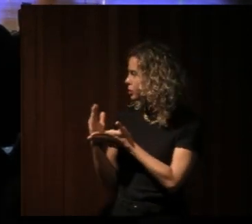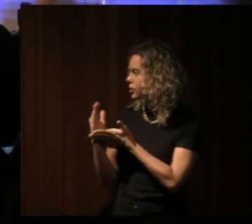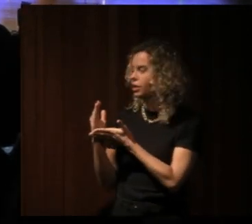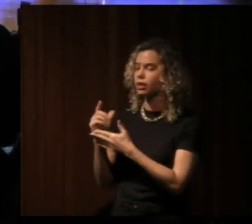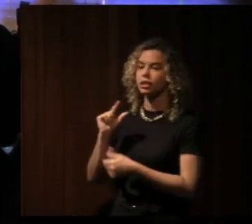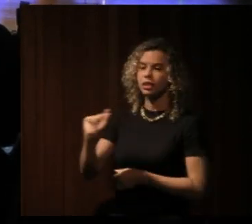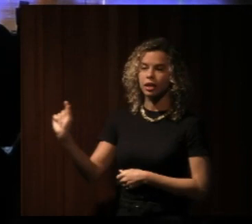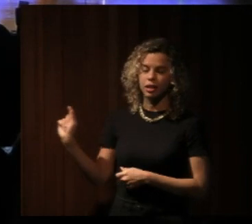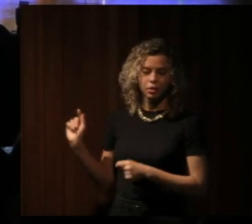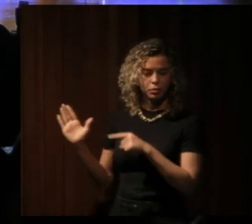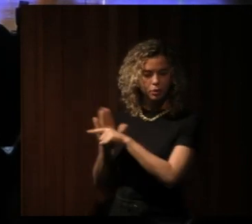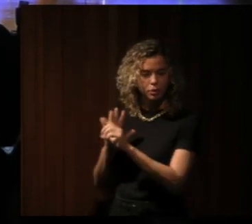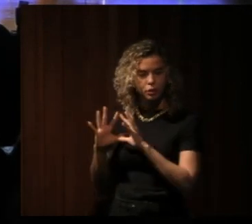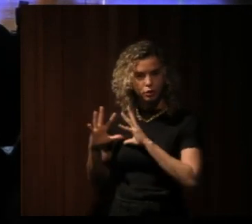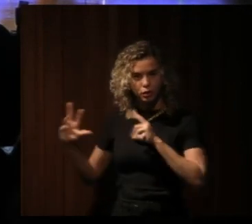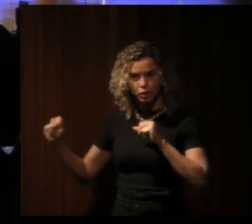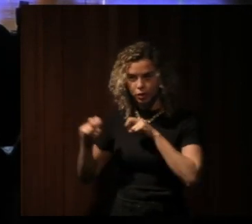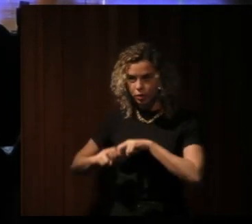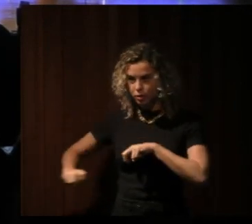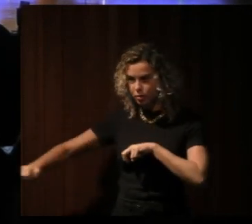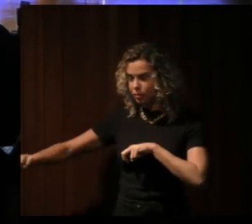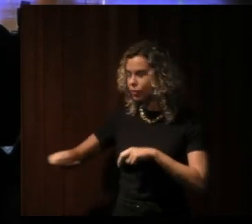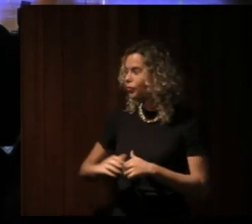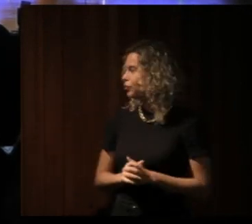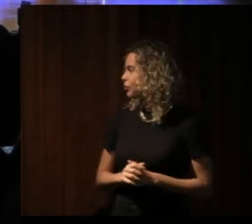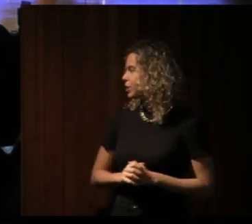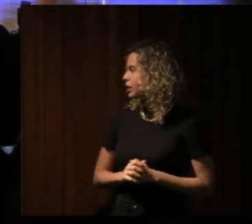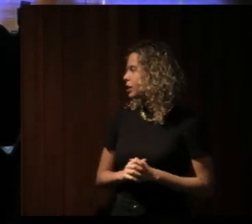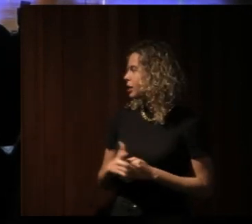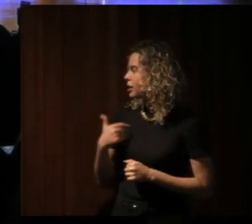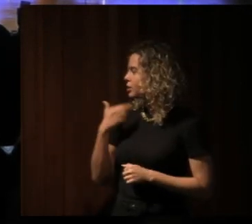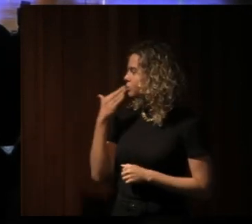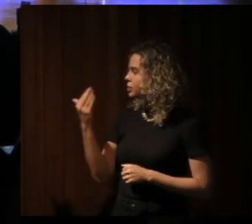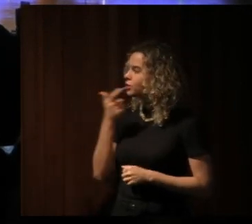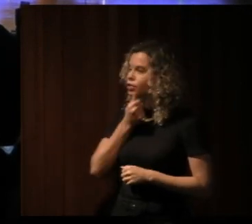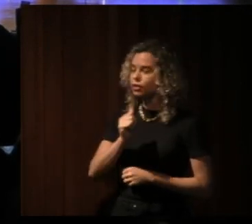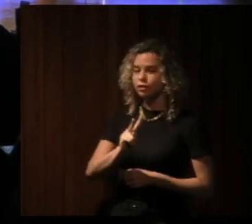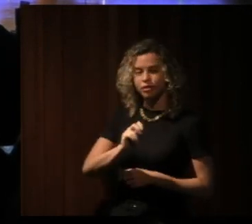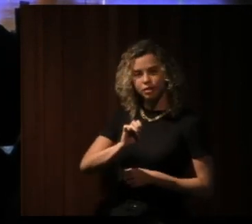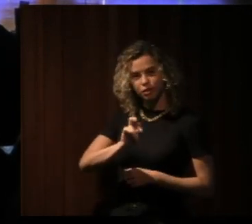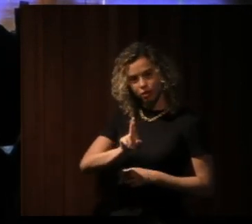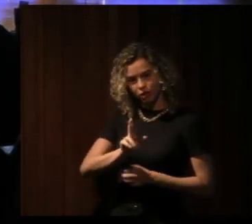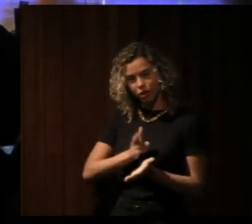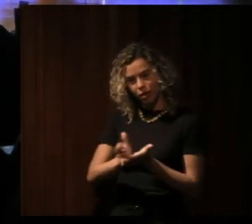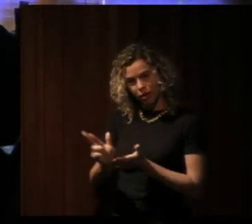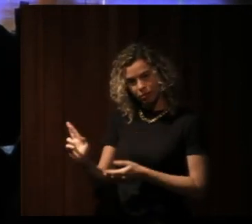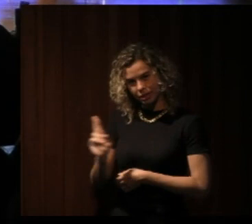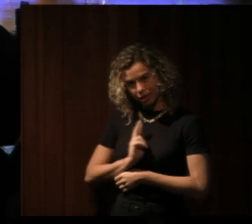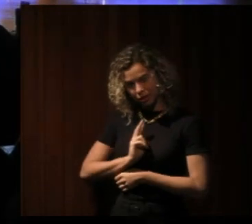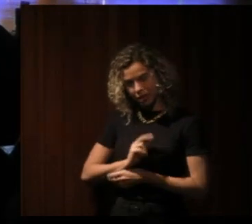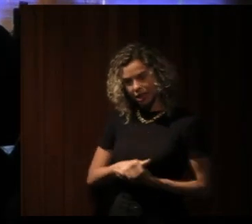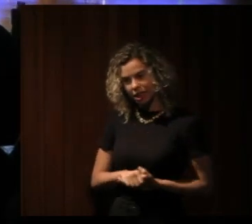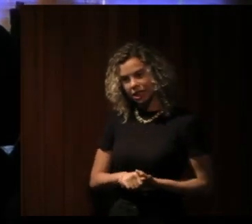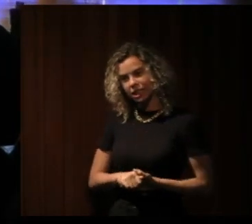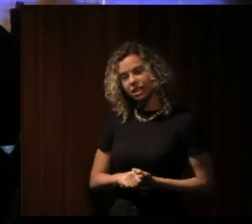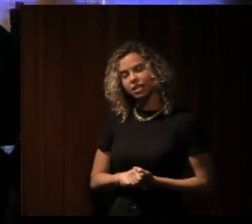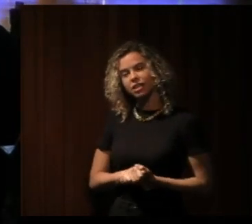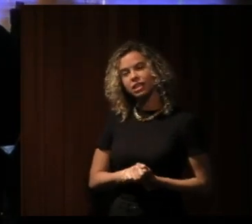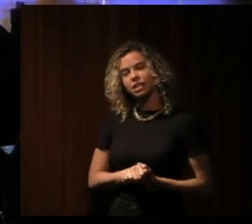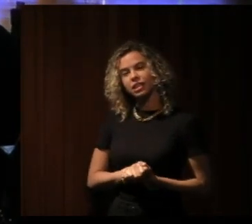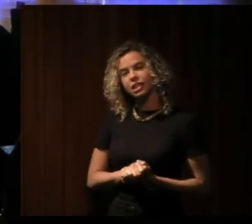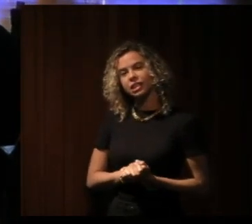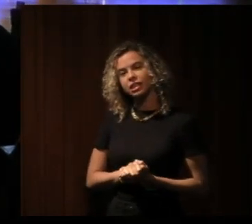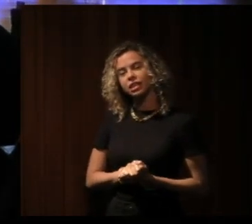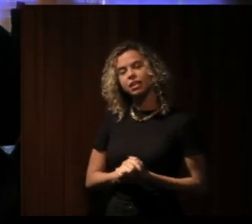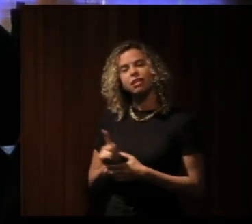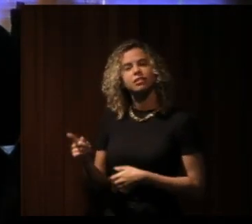uma pergunta para todo o mundo aqui e eu pediria pro Vitor começar respondendo quer dizer como é que eh